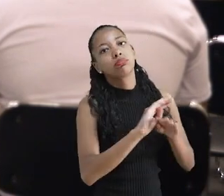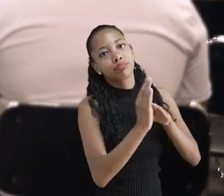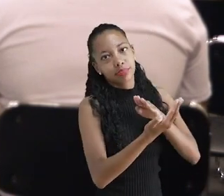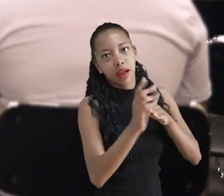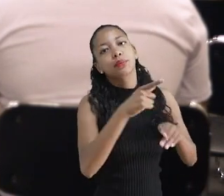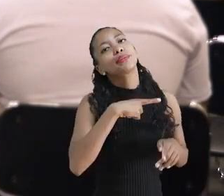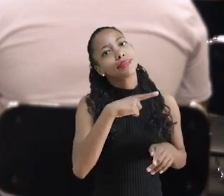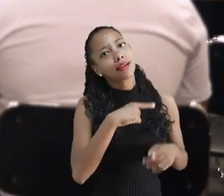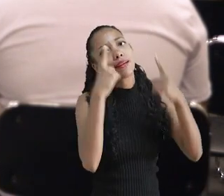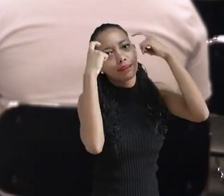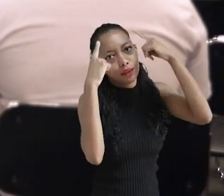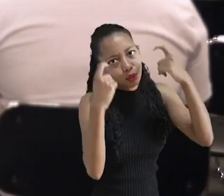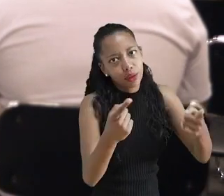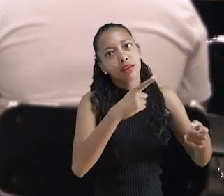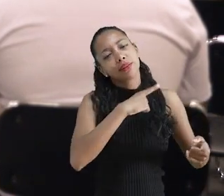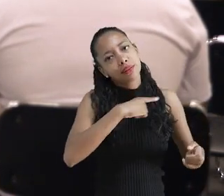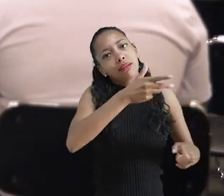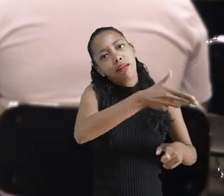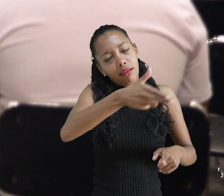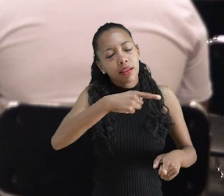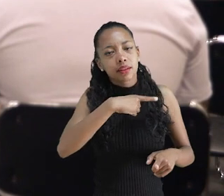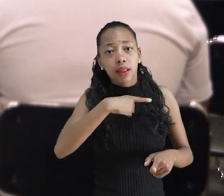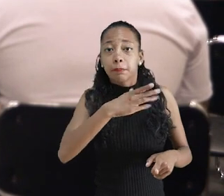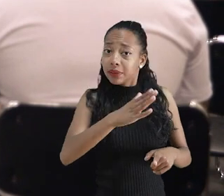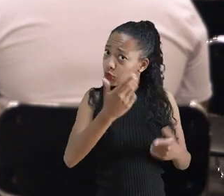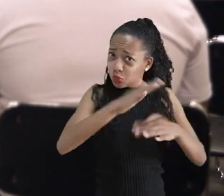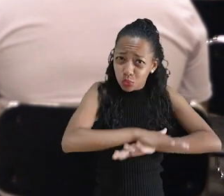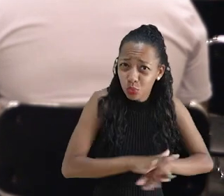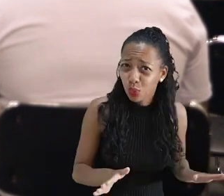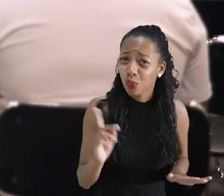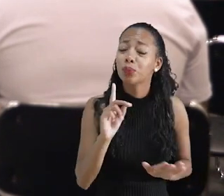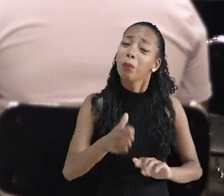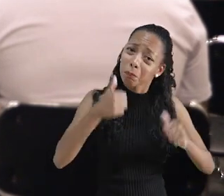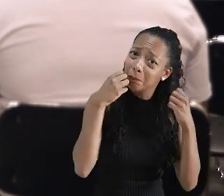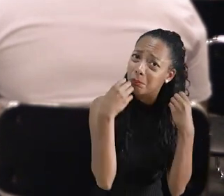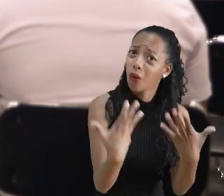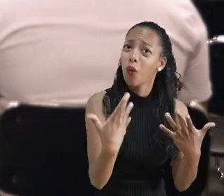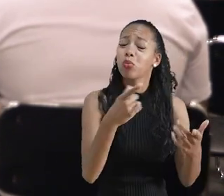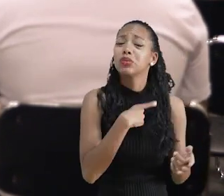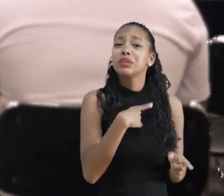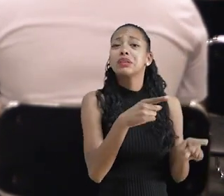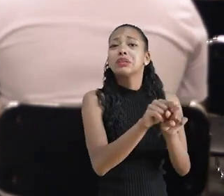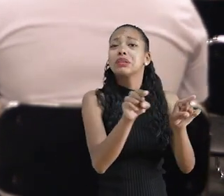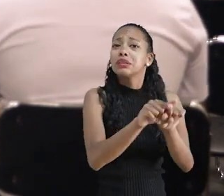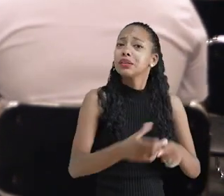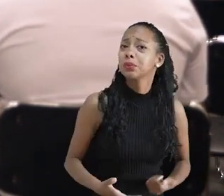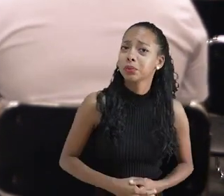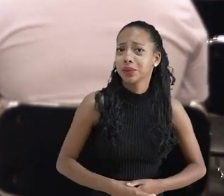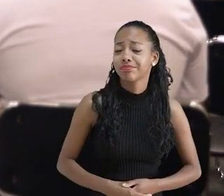criminalidade a gente sabe que tem mas o tanto de coisa boa que tem que não é mostrado o tanto de potencialidade que não tem tido